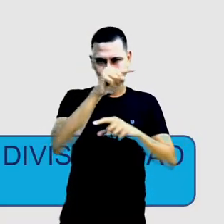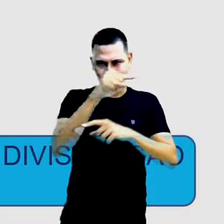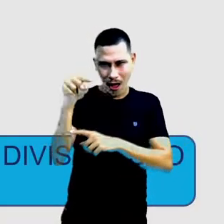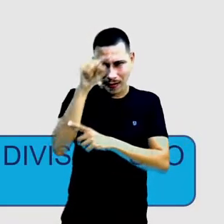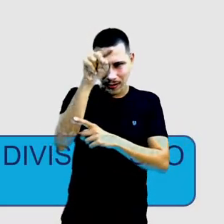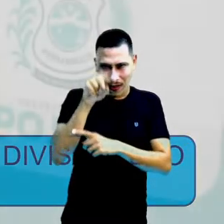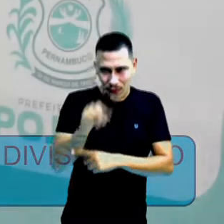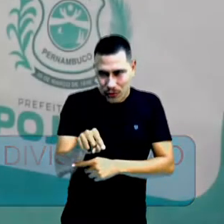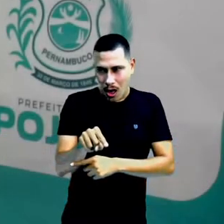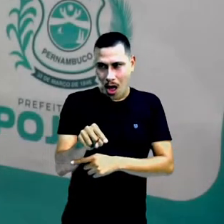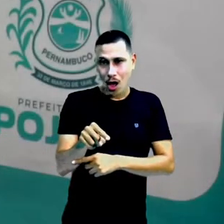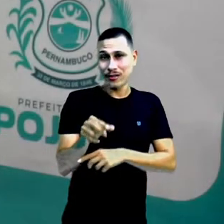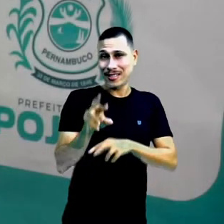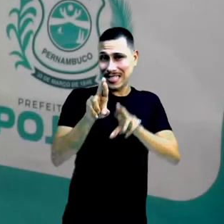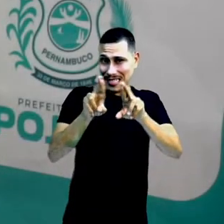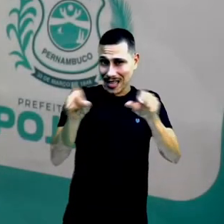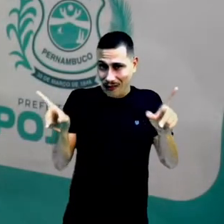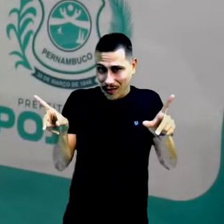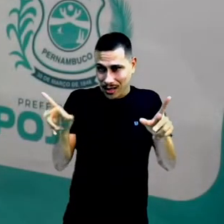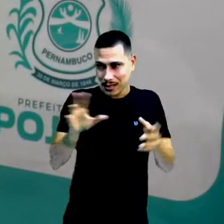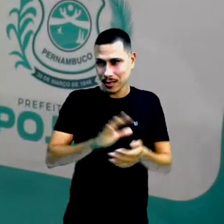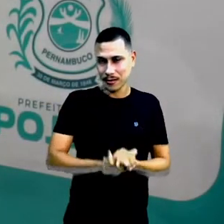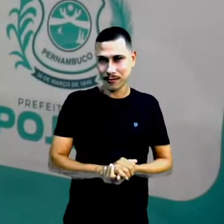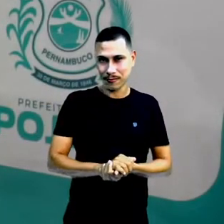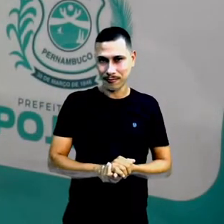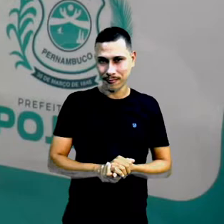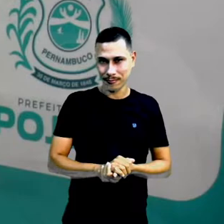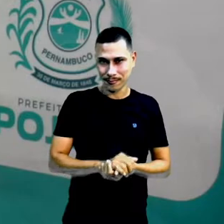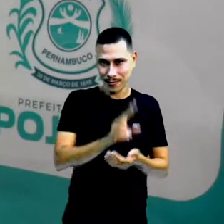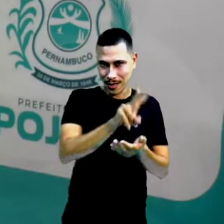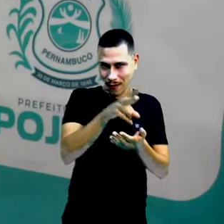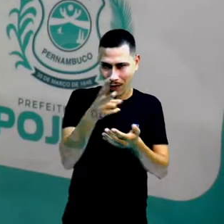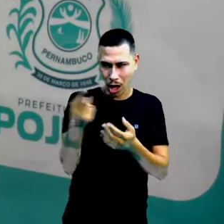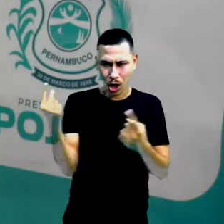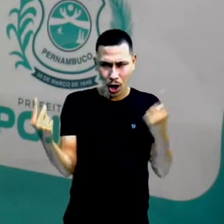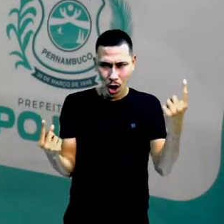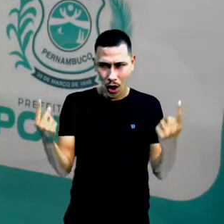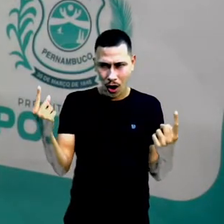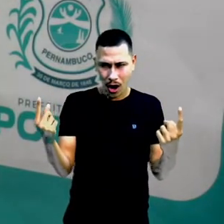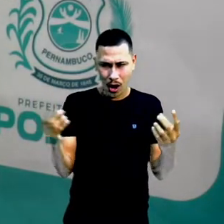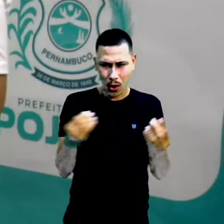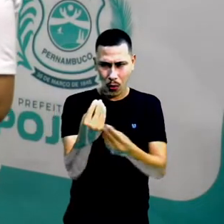operações inversas. Operações inversas.